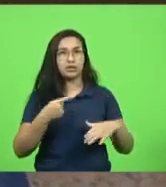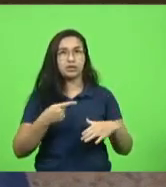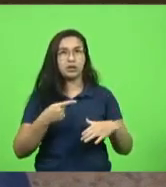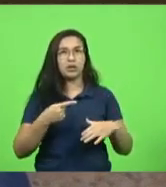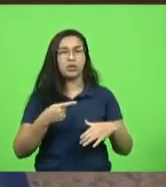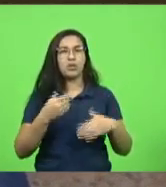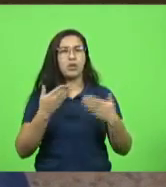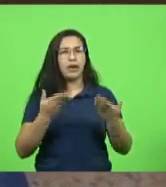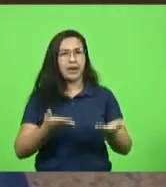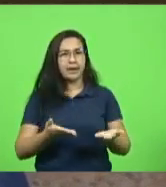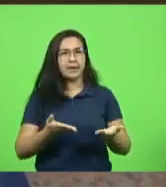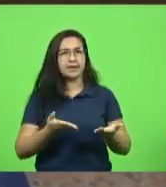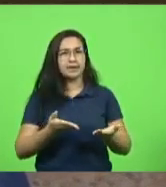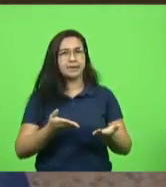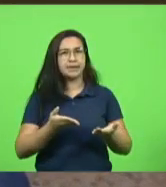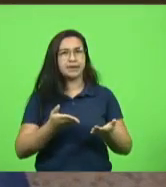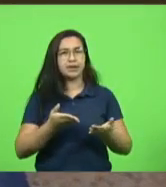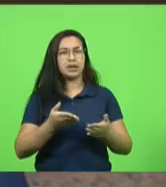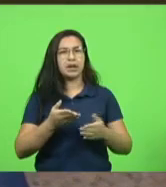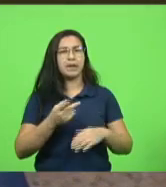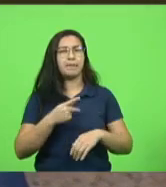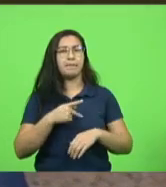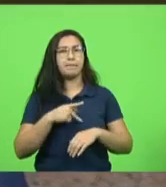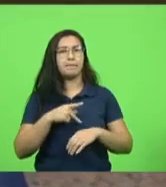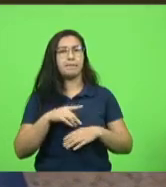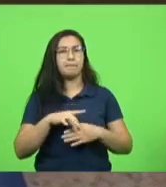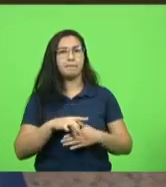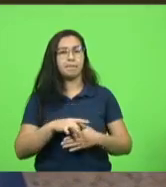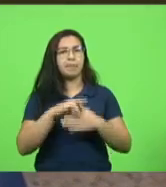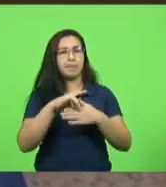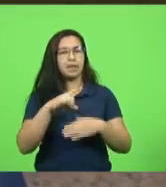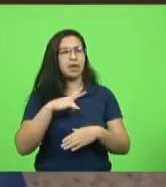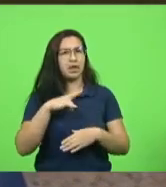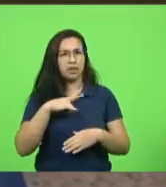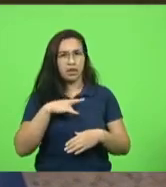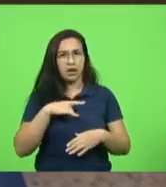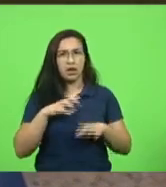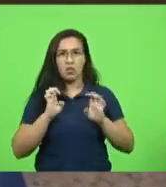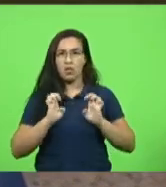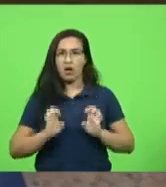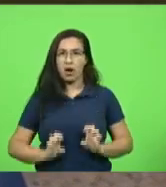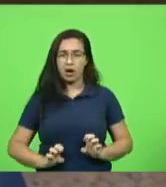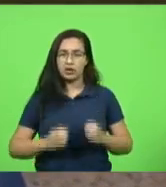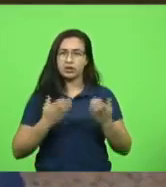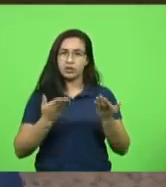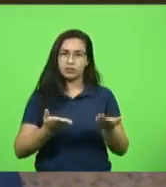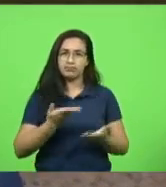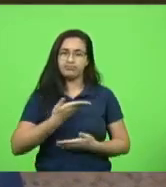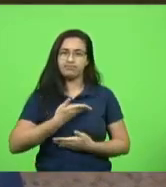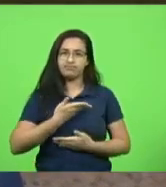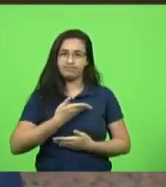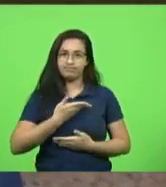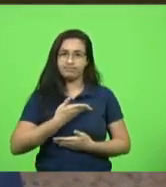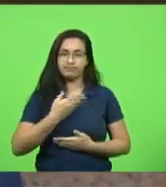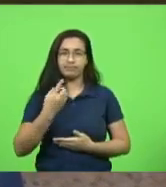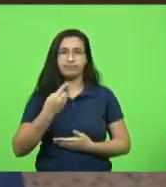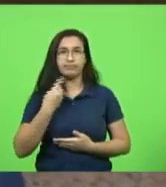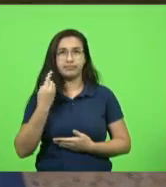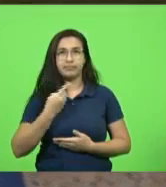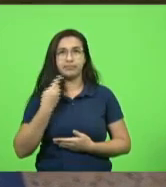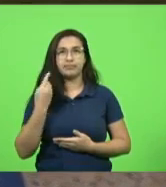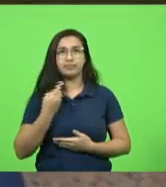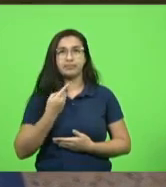muito bem conduzida, eticamente conduzida, pela nossa colega deputada